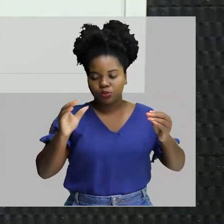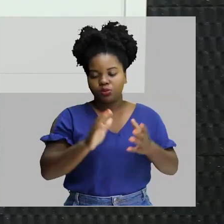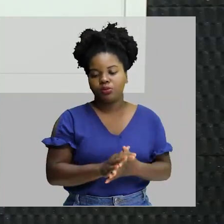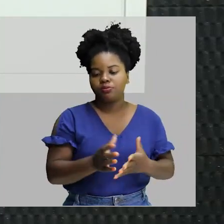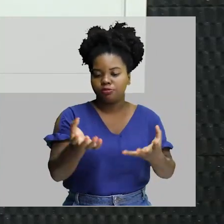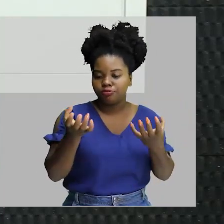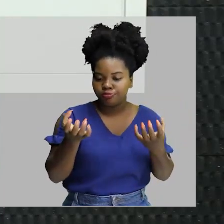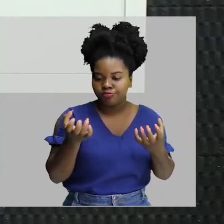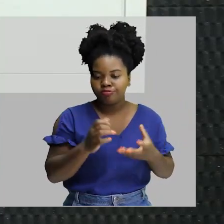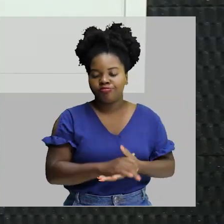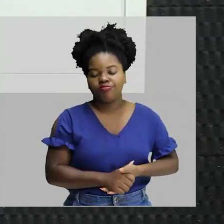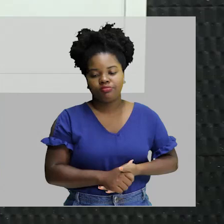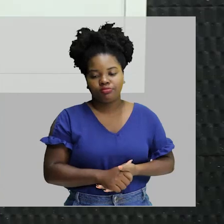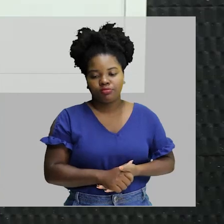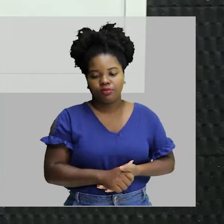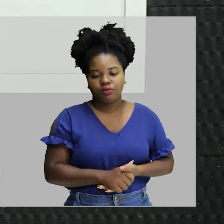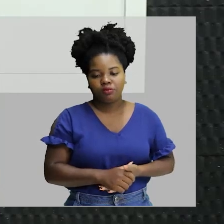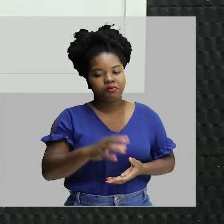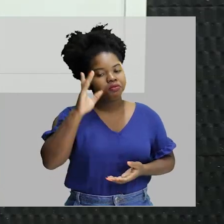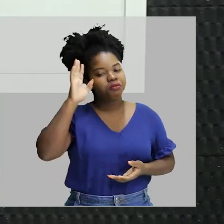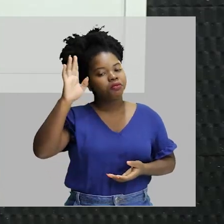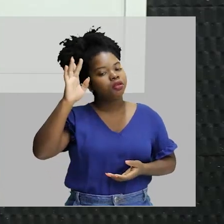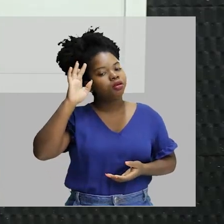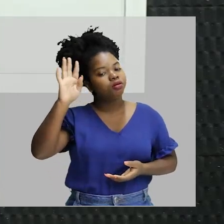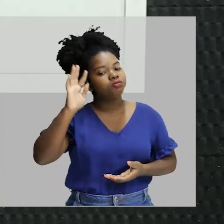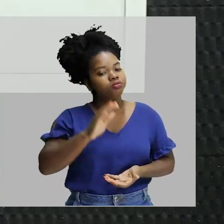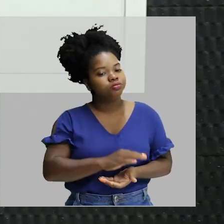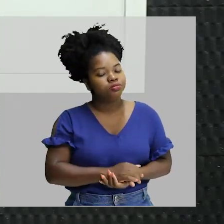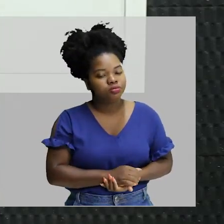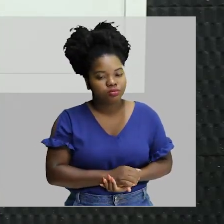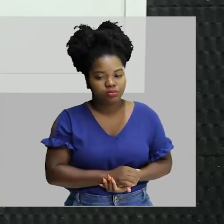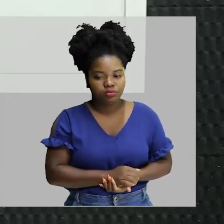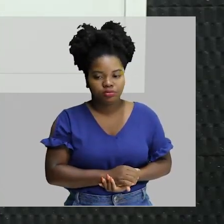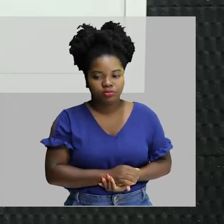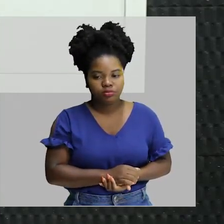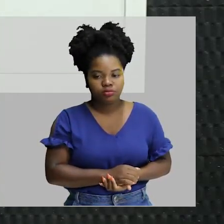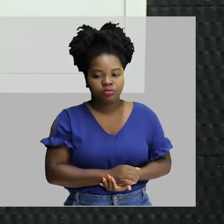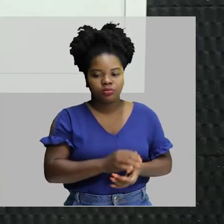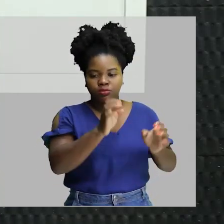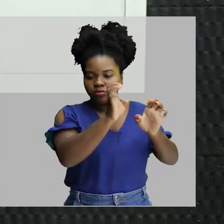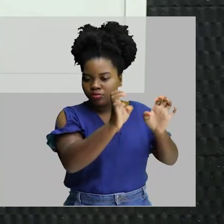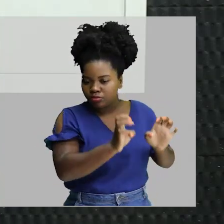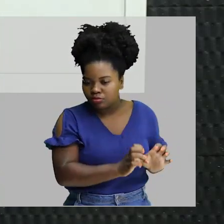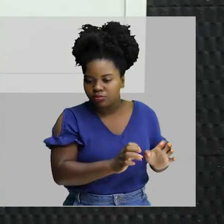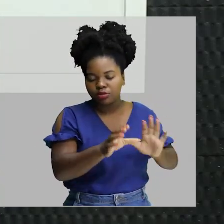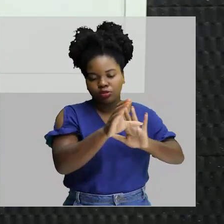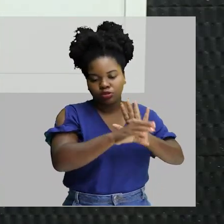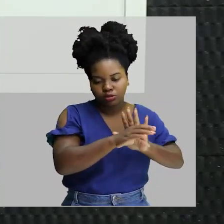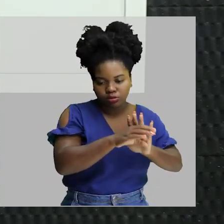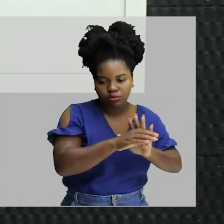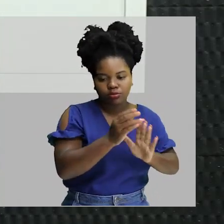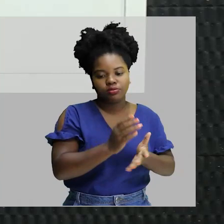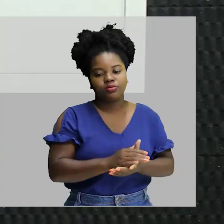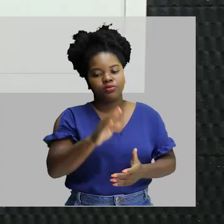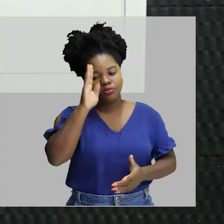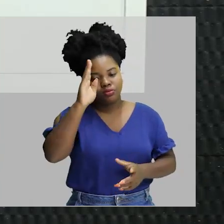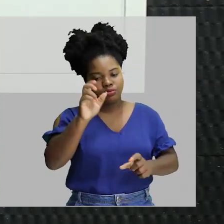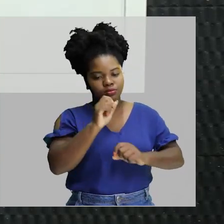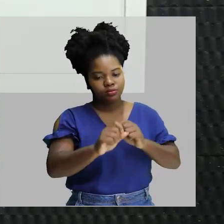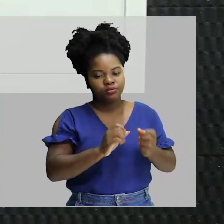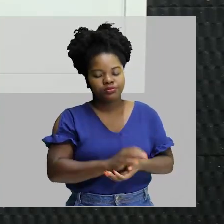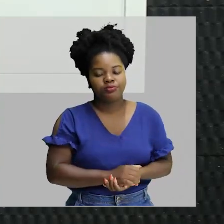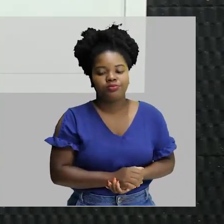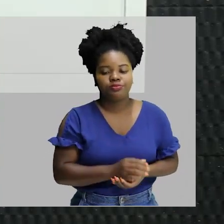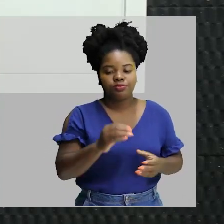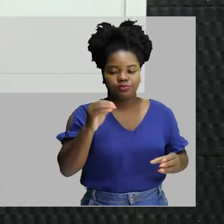buscado, a ser imaginado como uma estrutura, um conceito, um fundamento chave